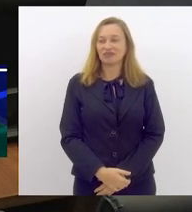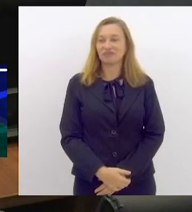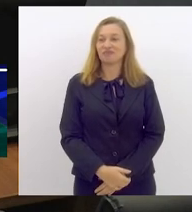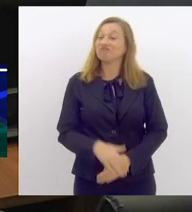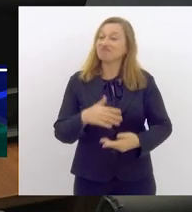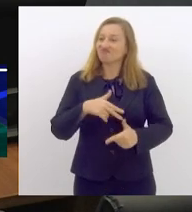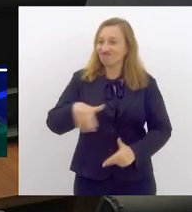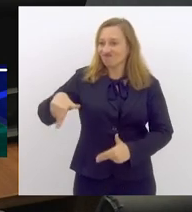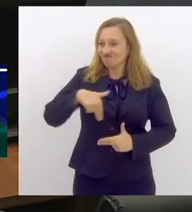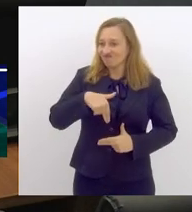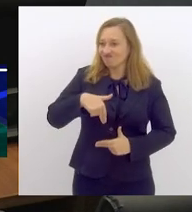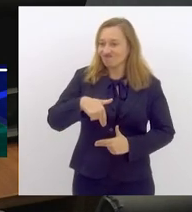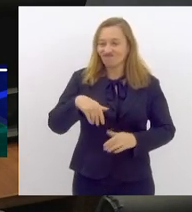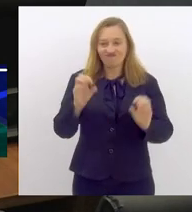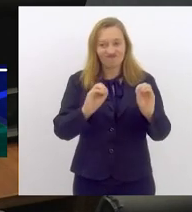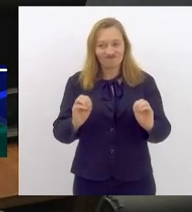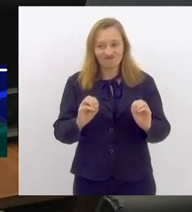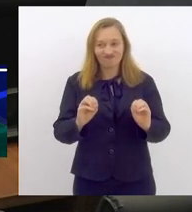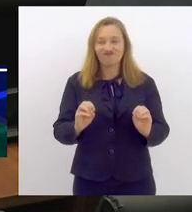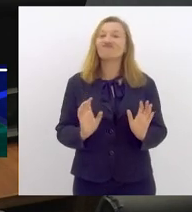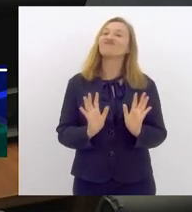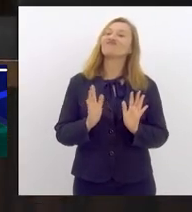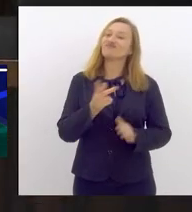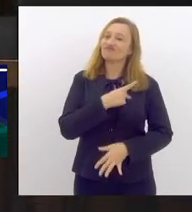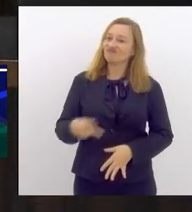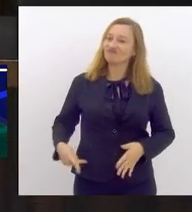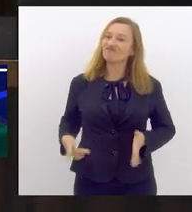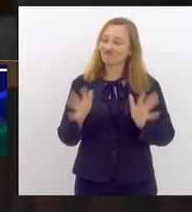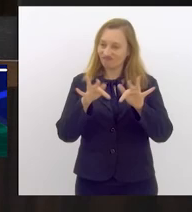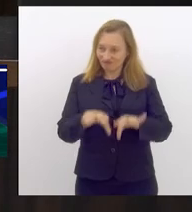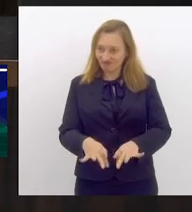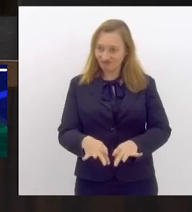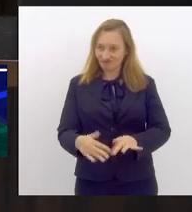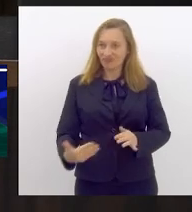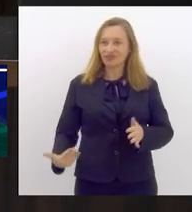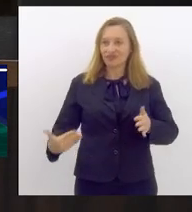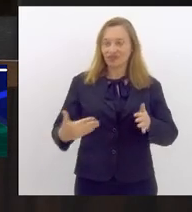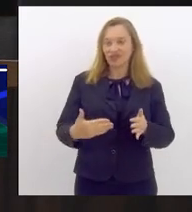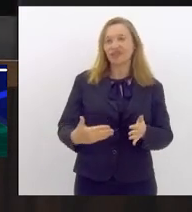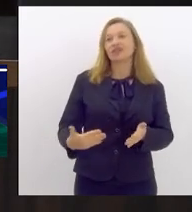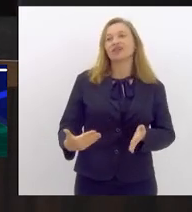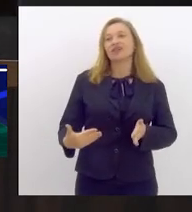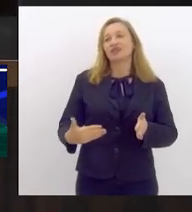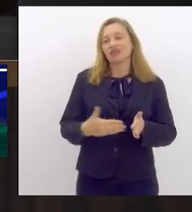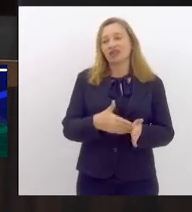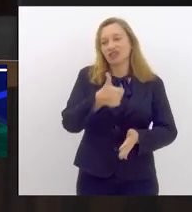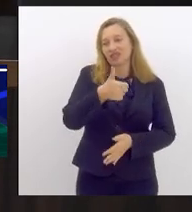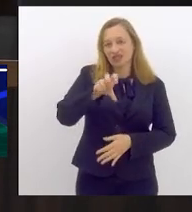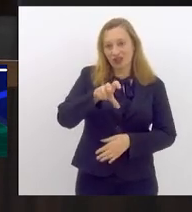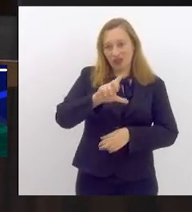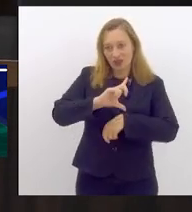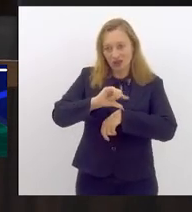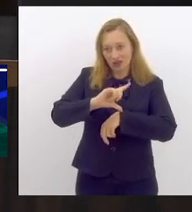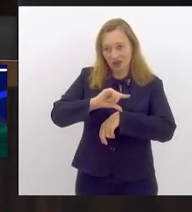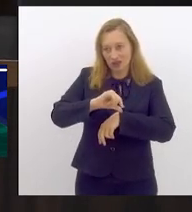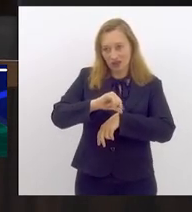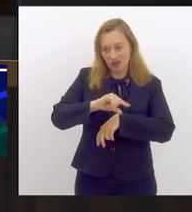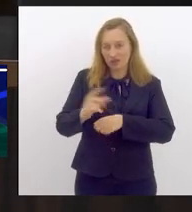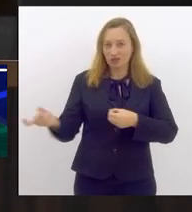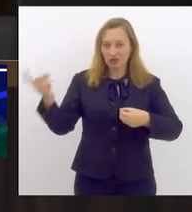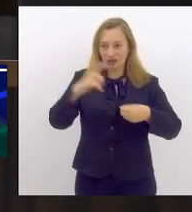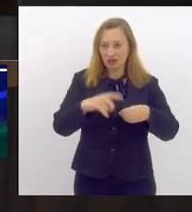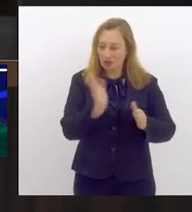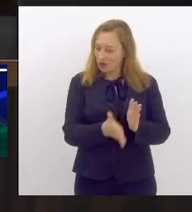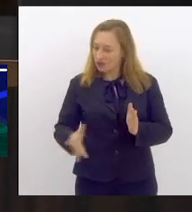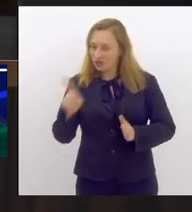e não havendo mais oradores inscritos a presidência suspende os trabalhos da sessão até às 15horas quando